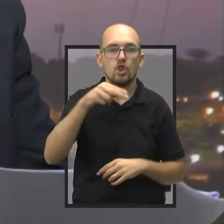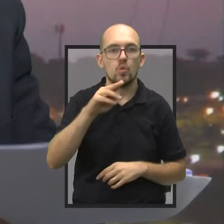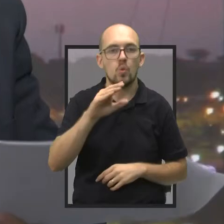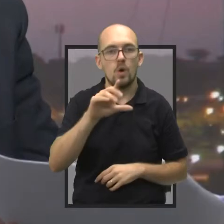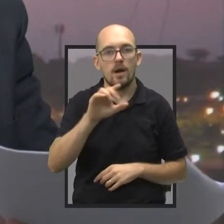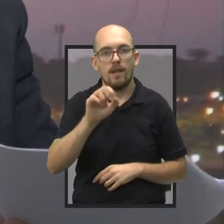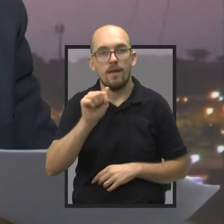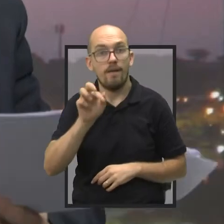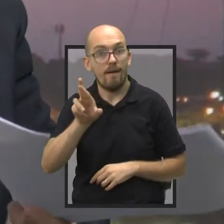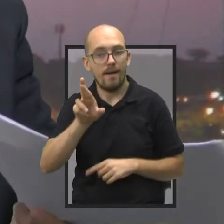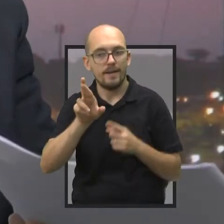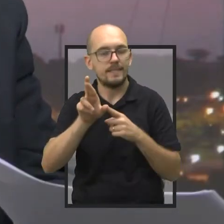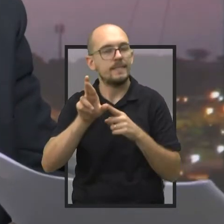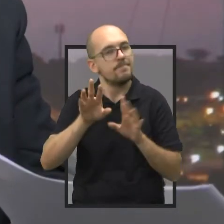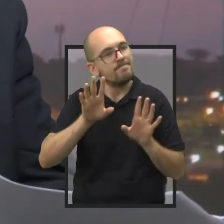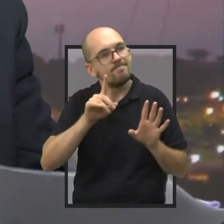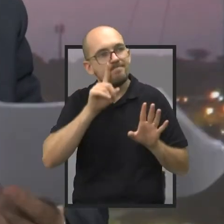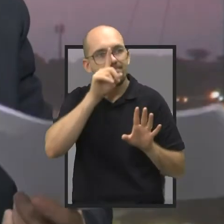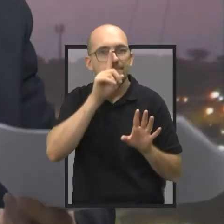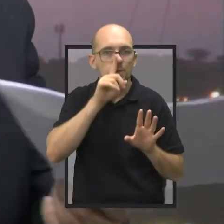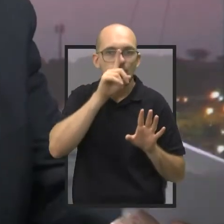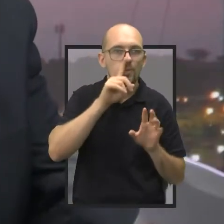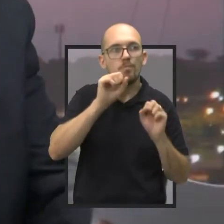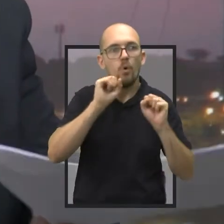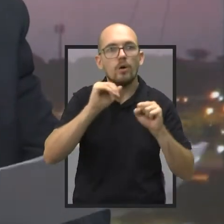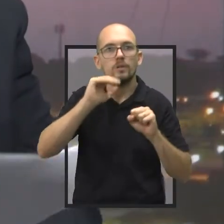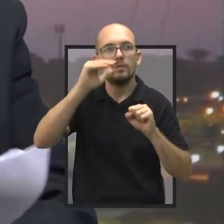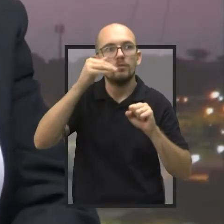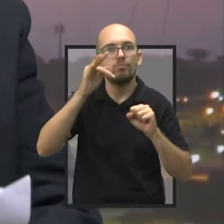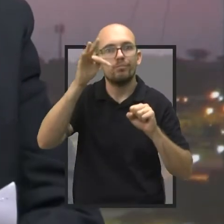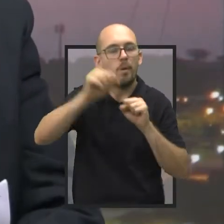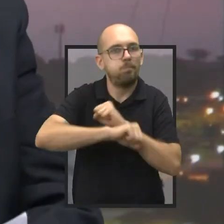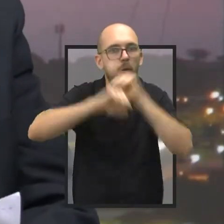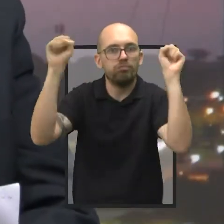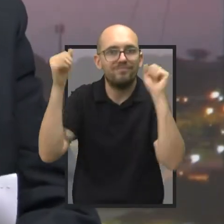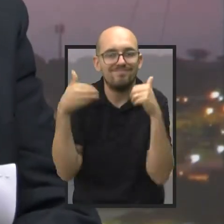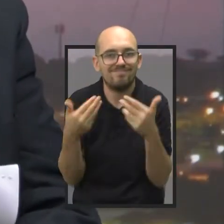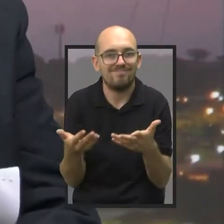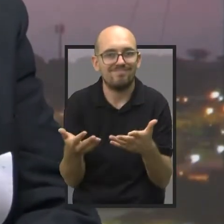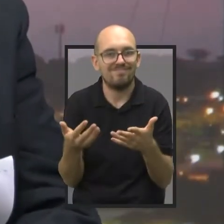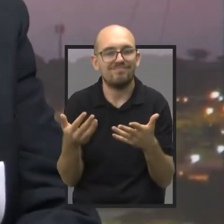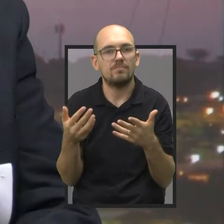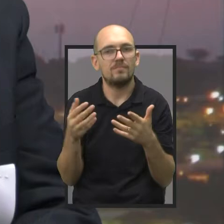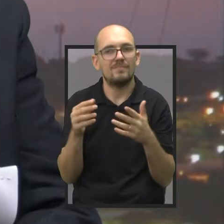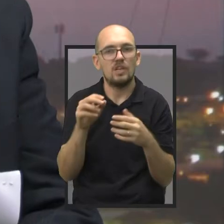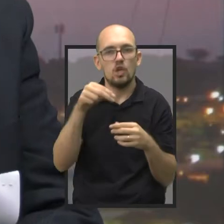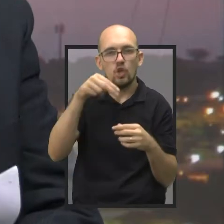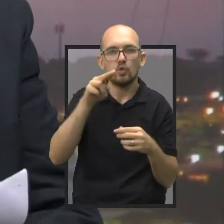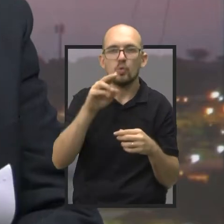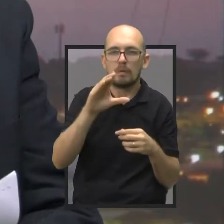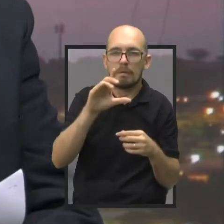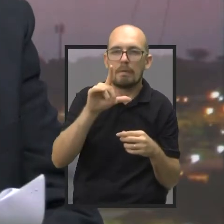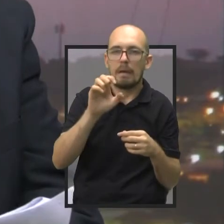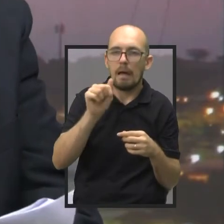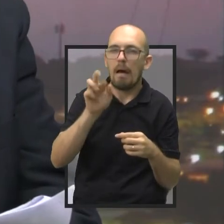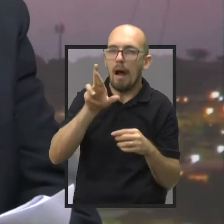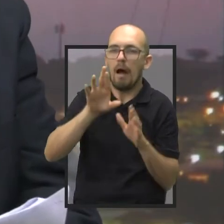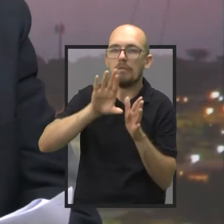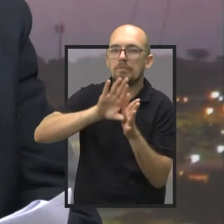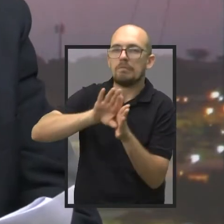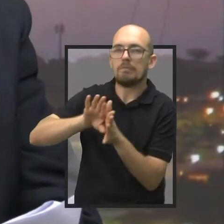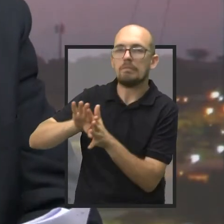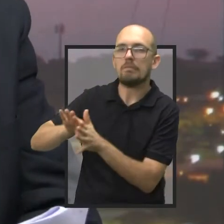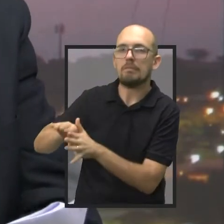resultado, né, é muito perigoso para a humanidade, então se deixou de lado a questão da energia nuclear. Então buscam-se